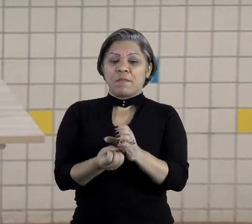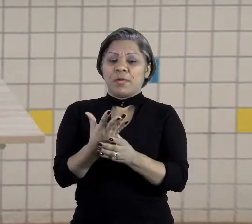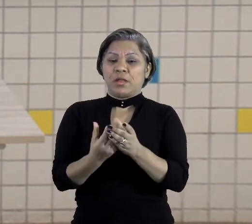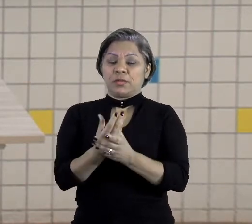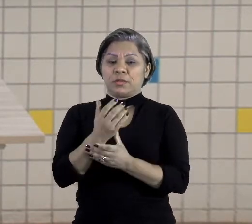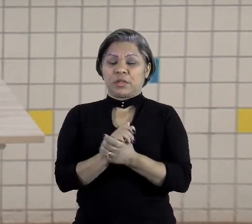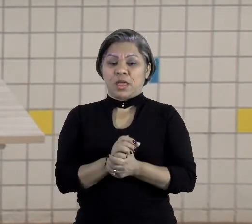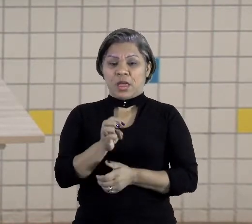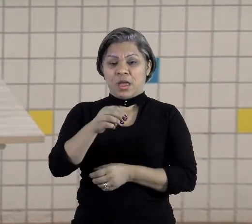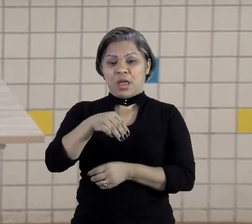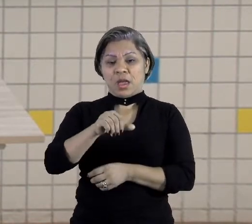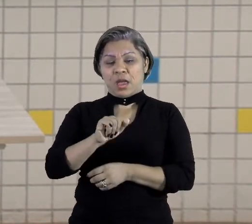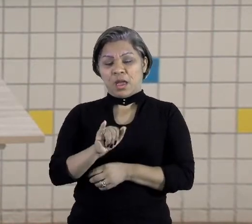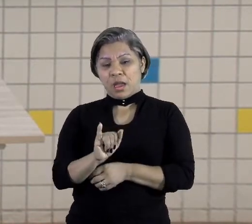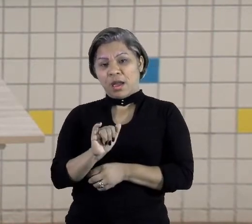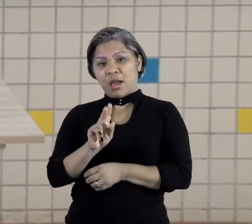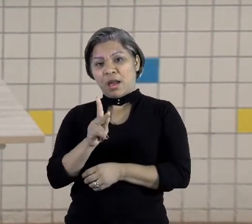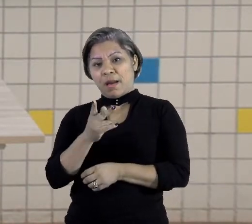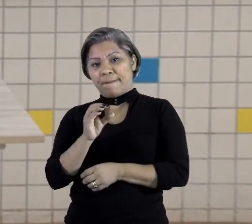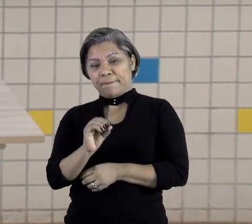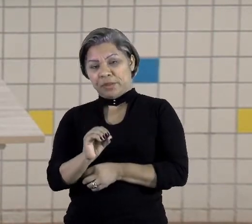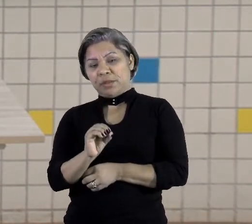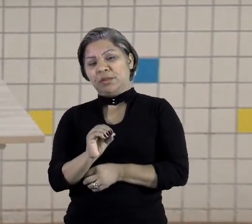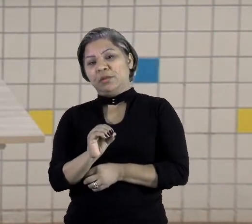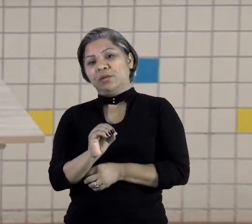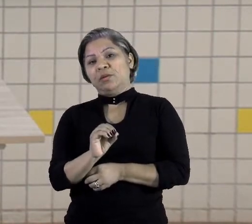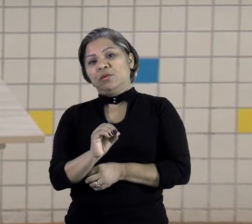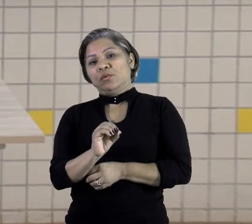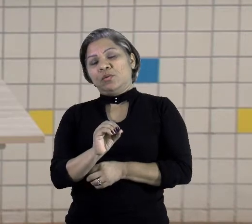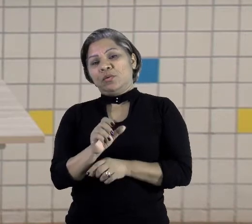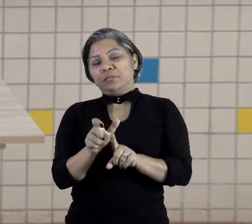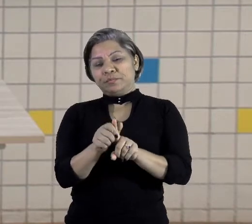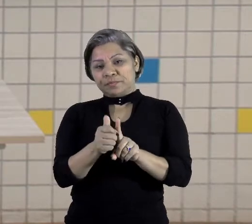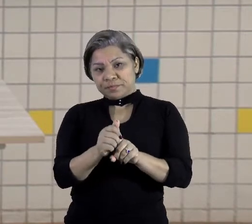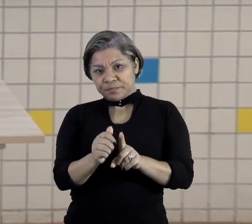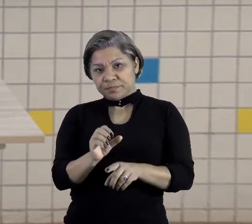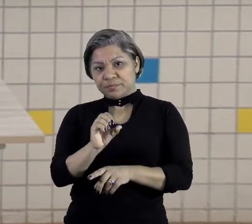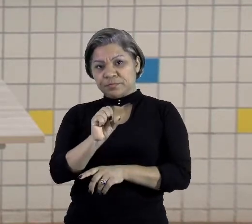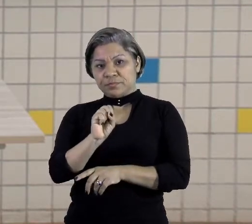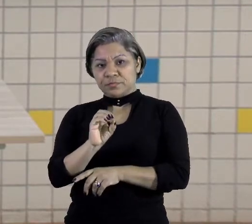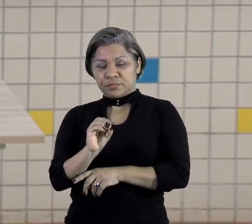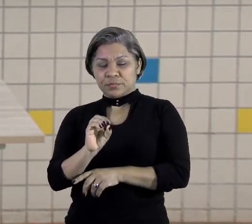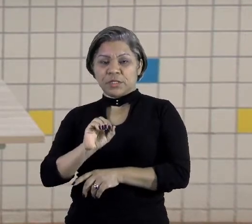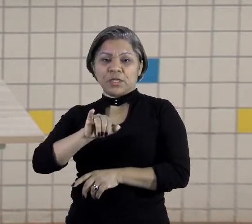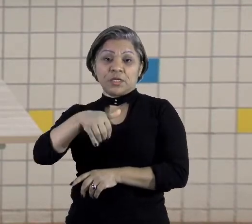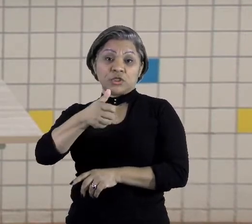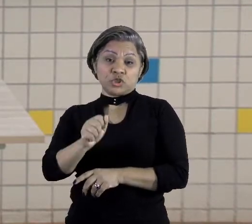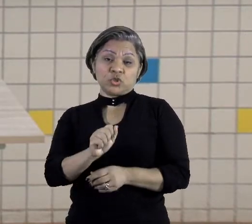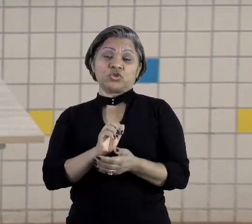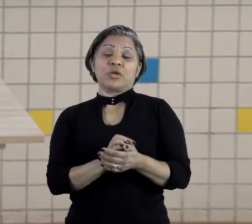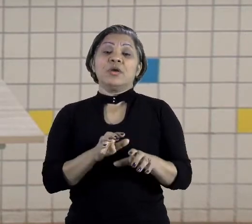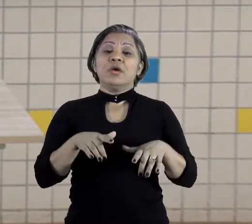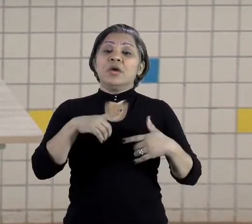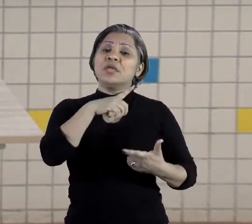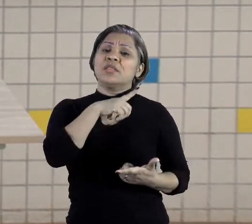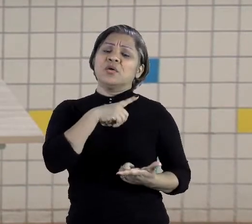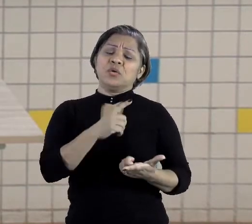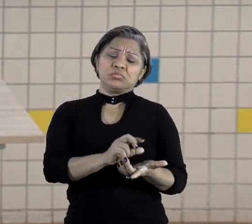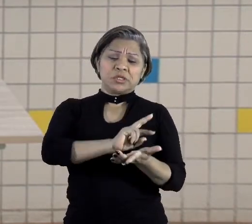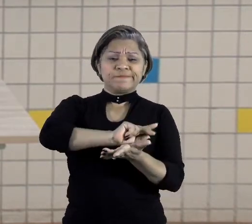na mesma área. Então veja bem que existe a rotação, a sucessão e a